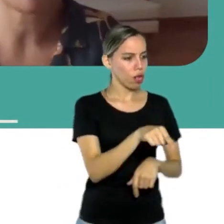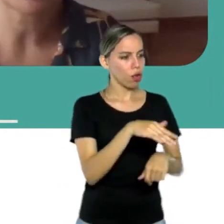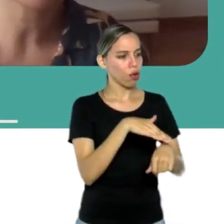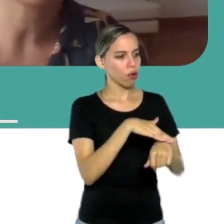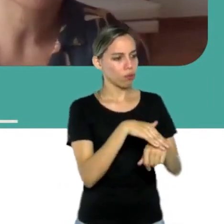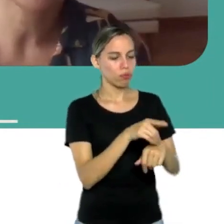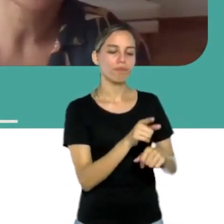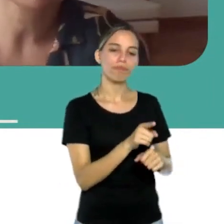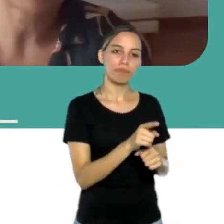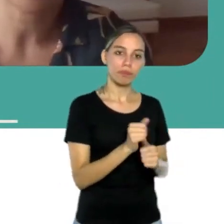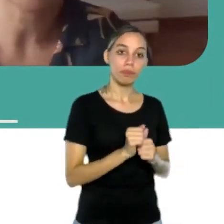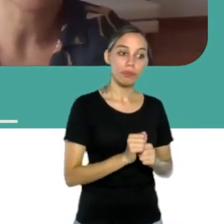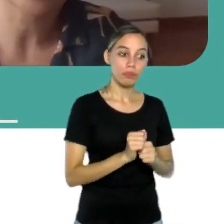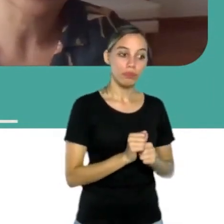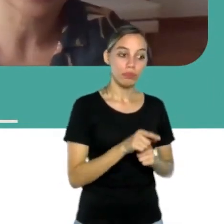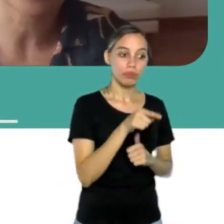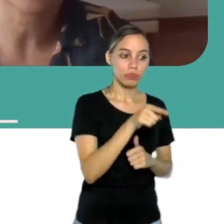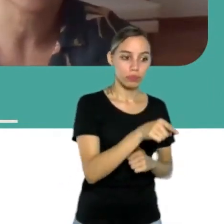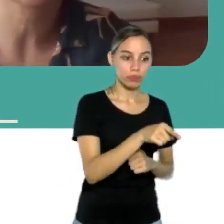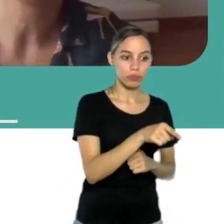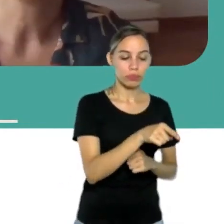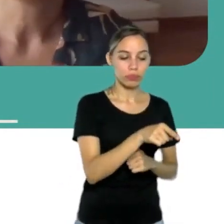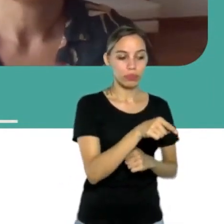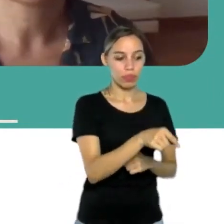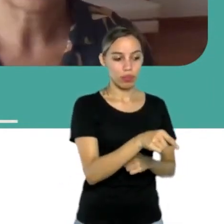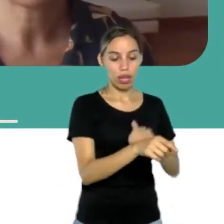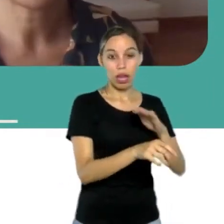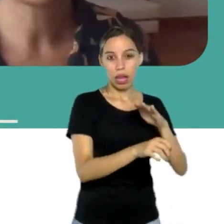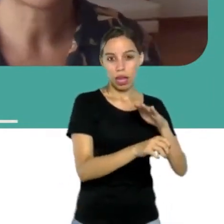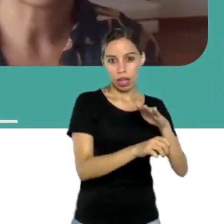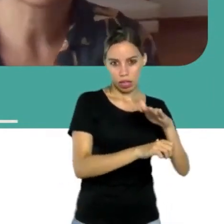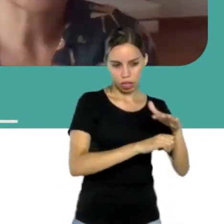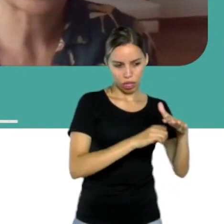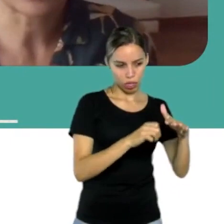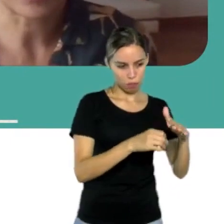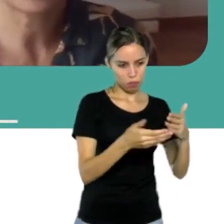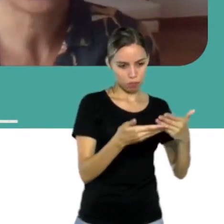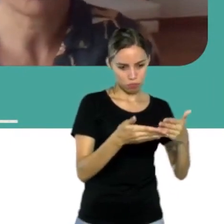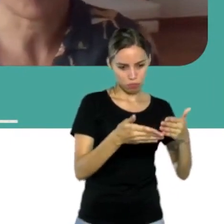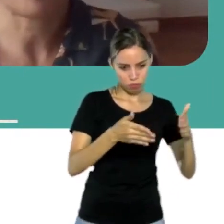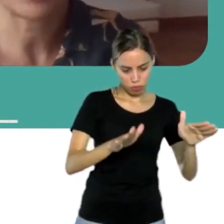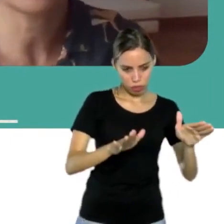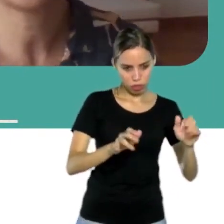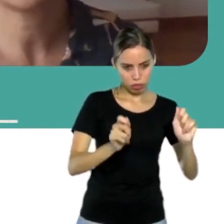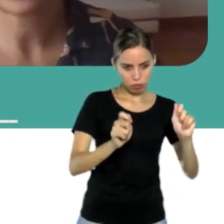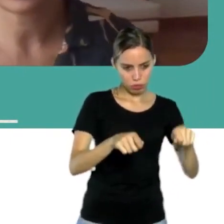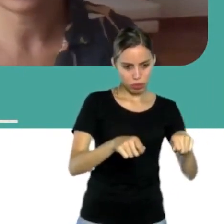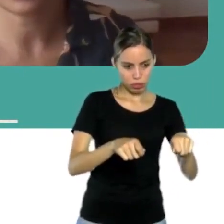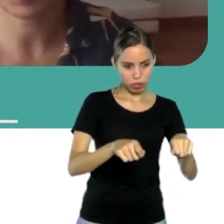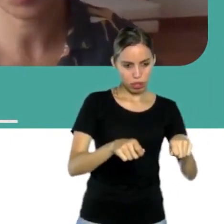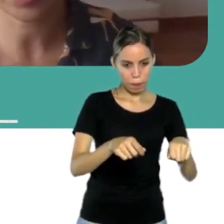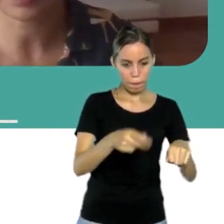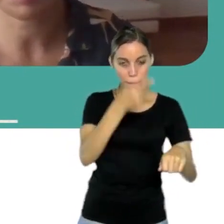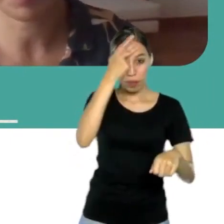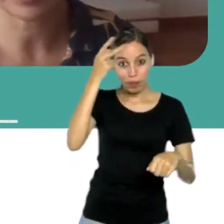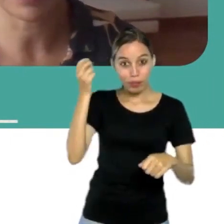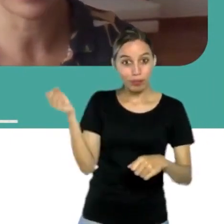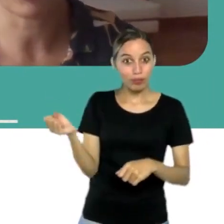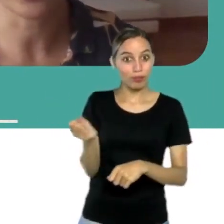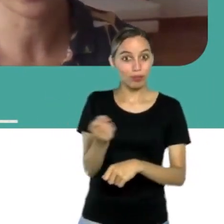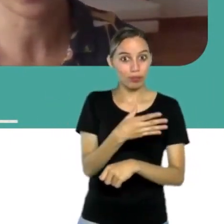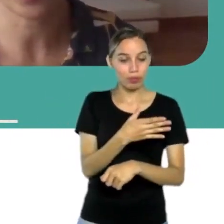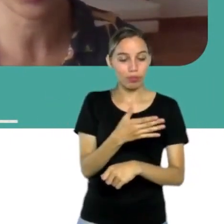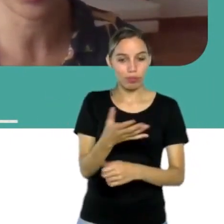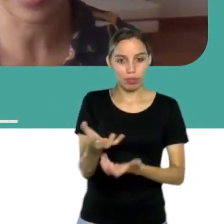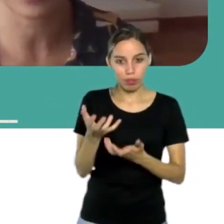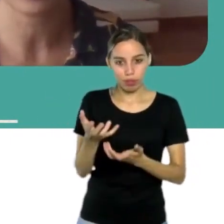editora muito aberta para escritores estreantes. Eles abrem editais por cidade, normalmente, e aí as pessoas podem